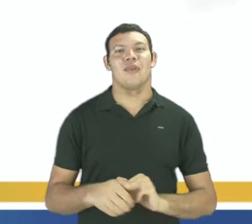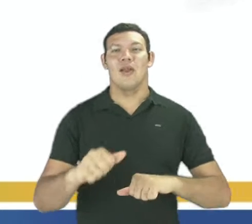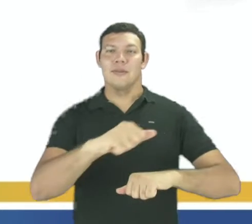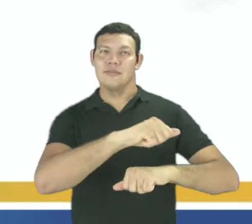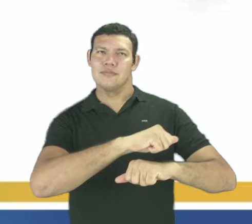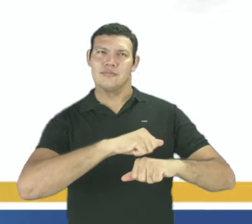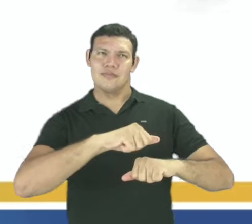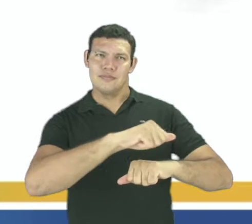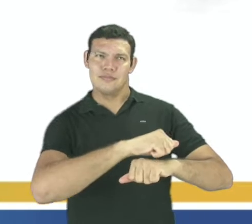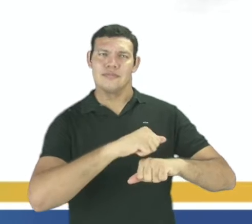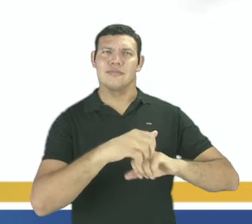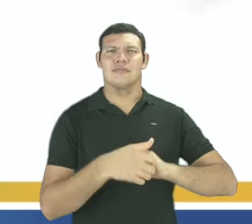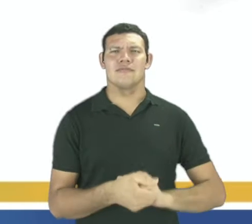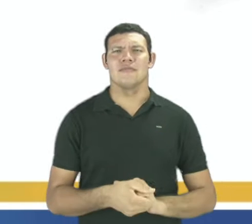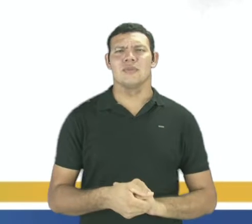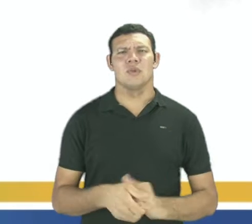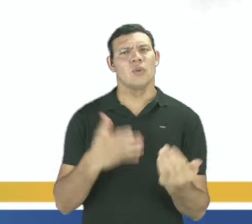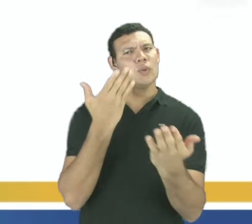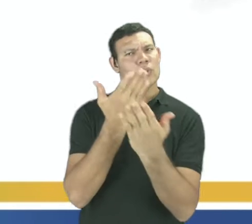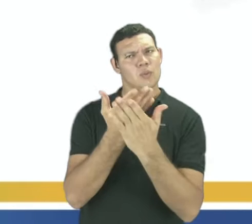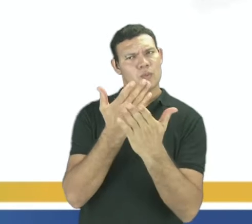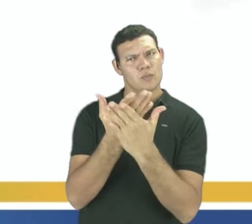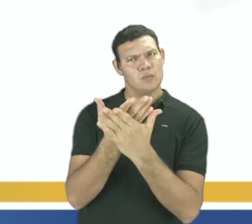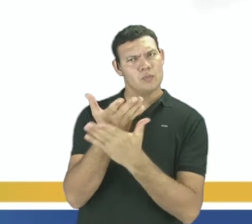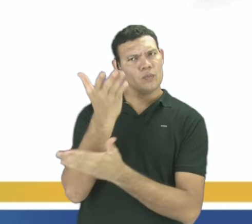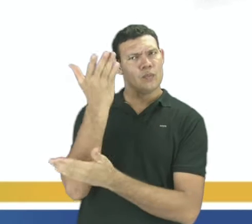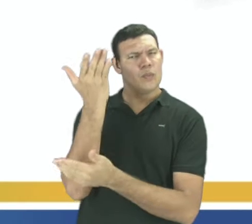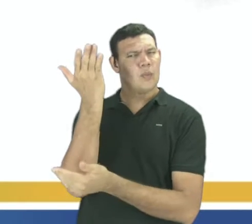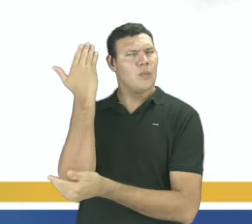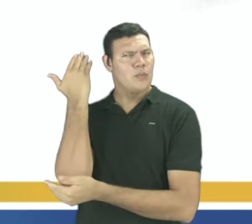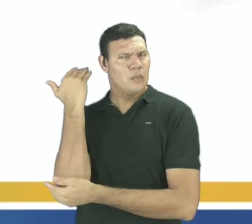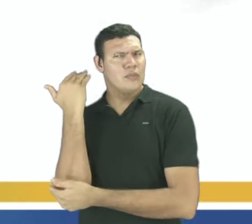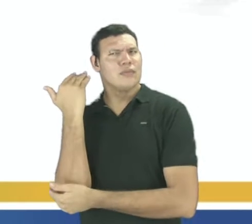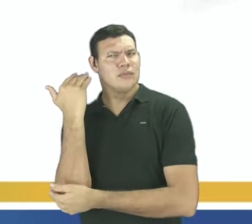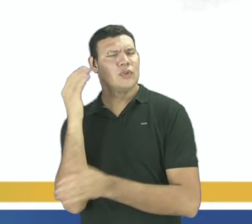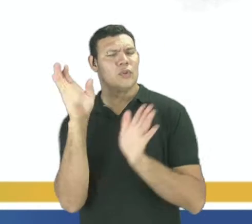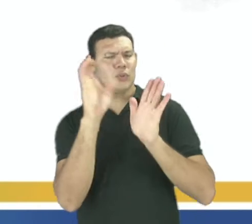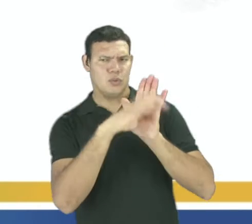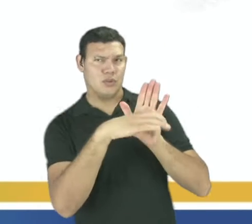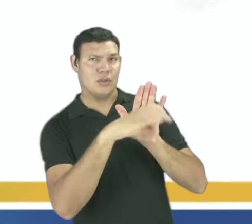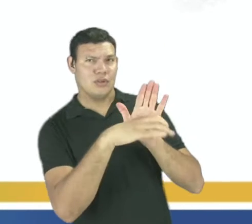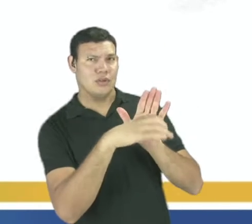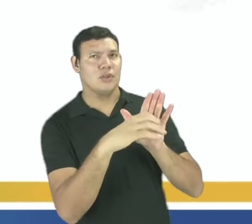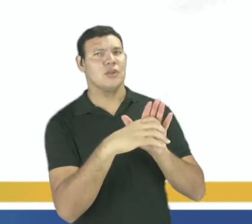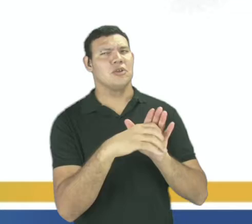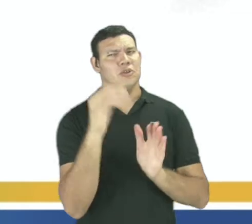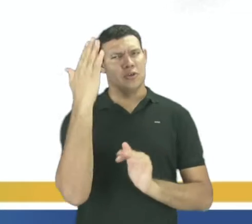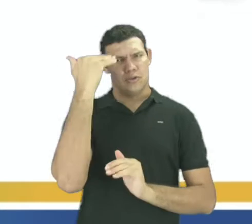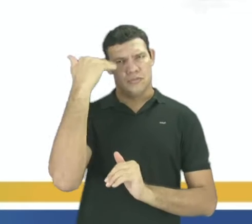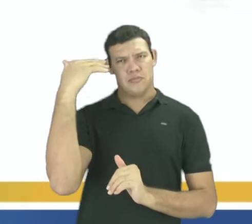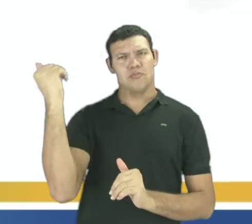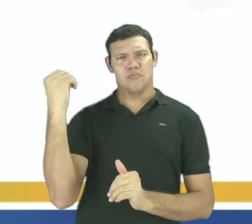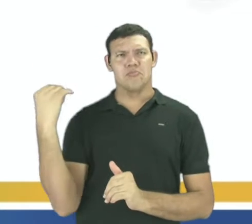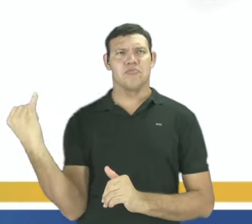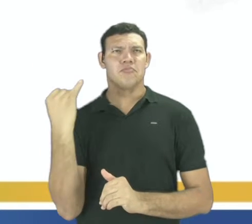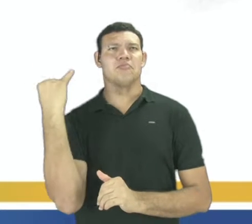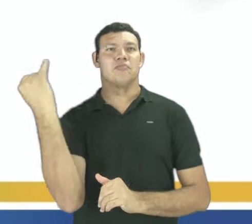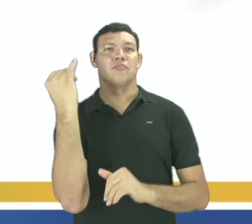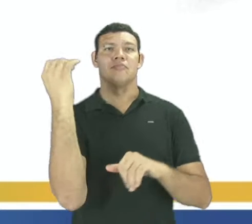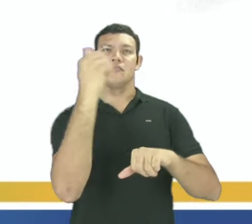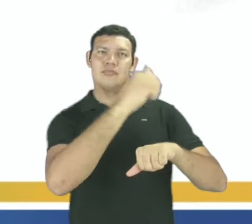Advérbio. Vimos na última aula alguns conceitos sobre o famoso e fundamental advérbio, que,